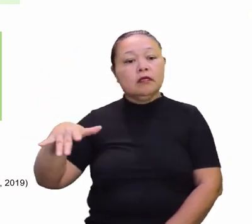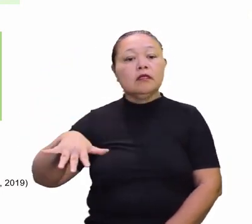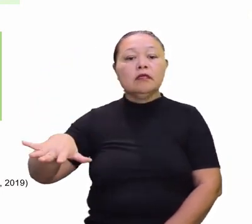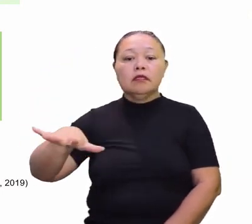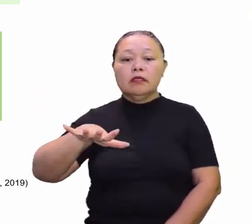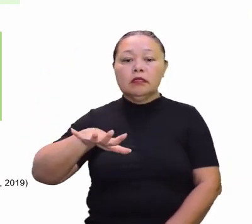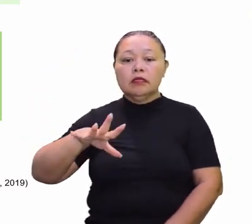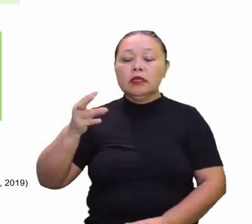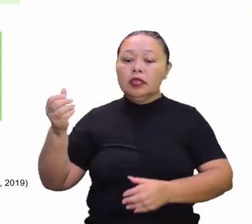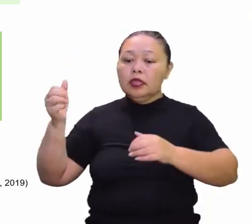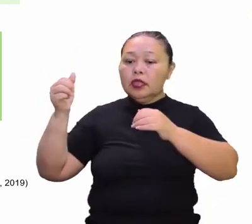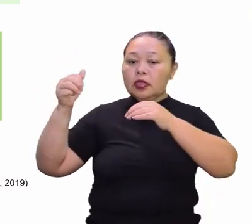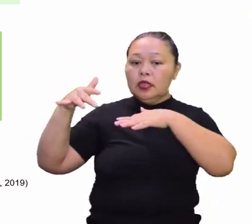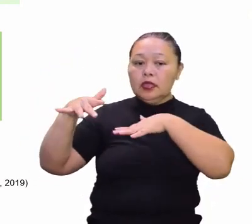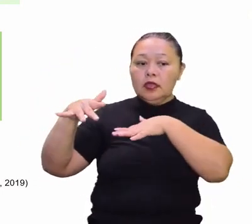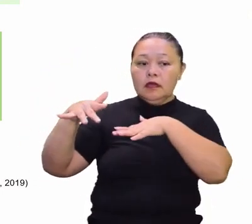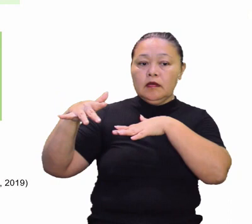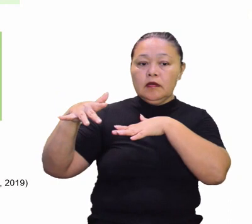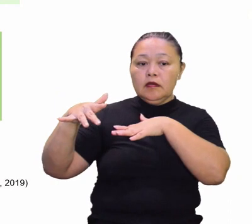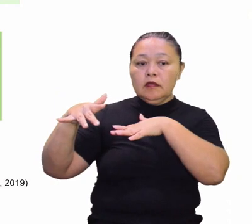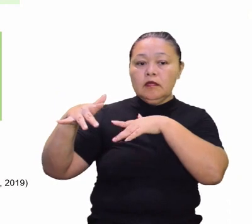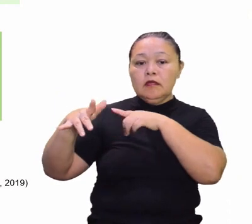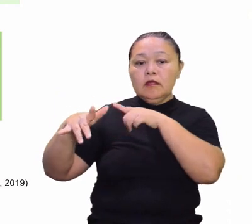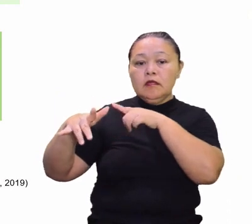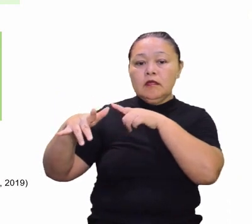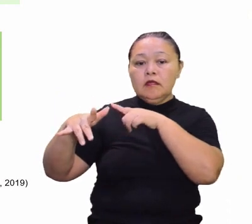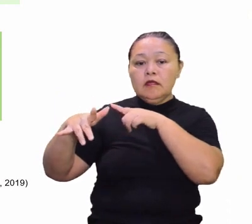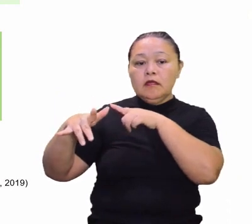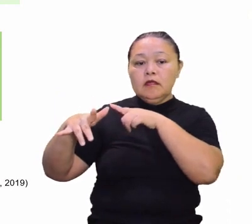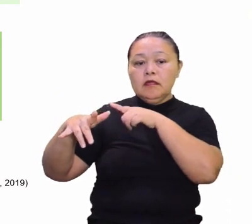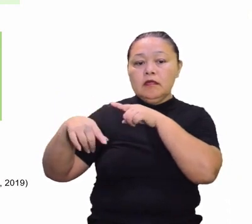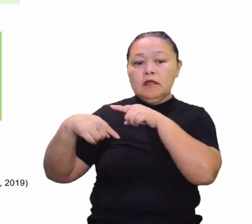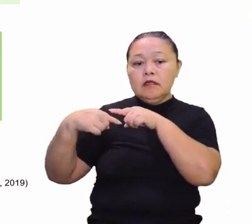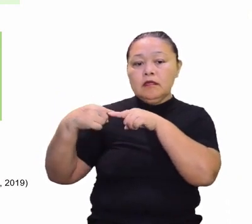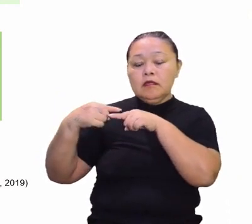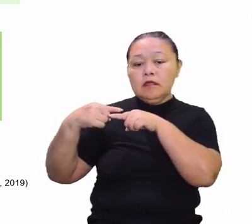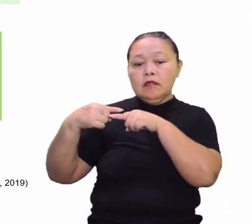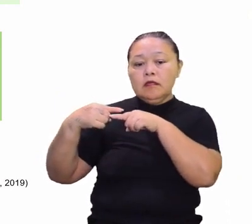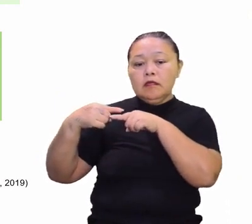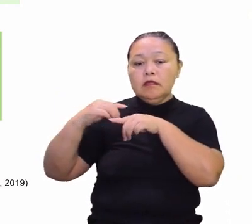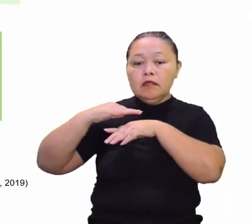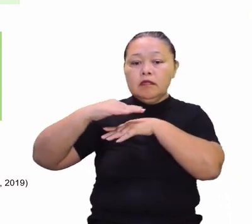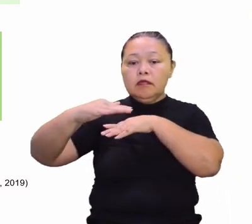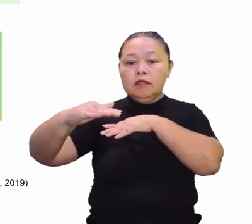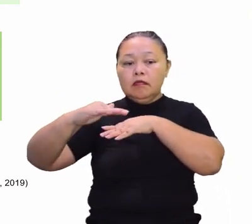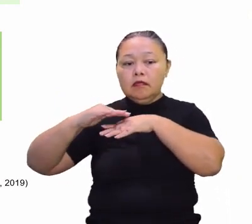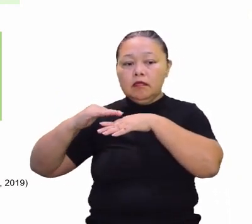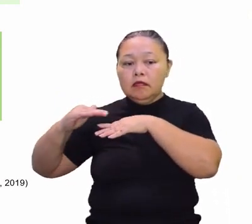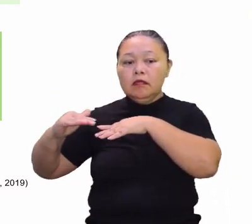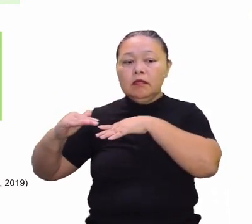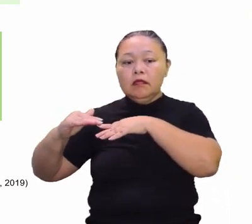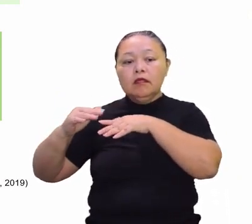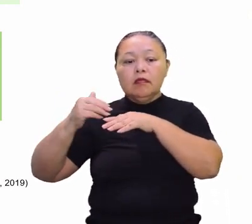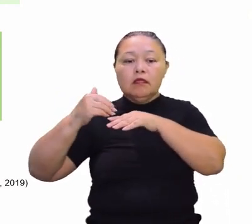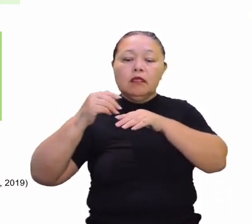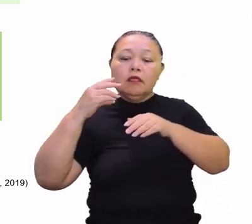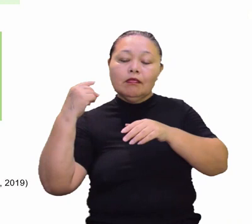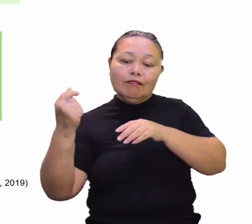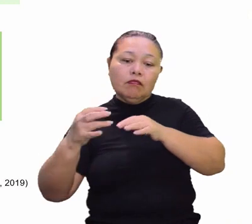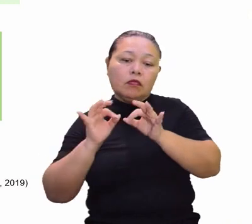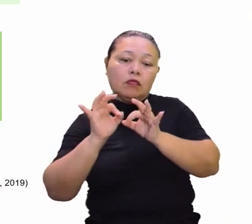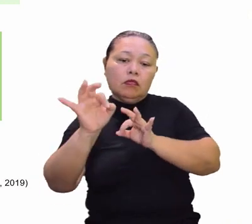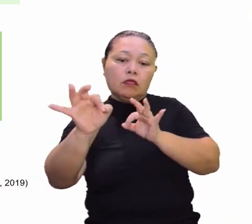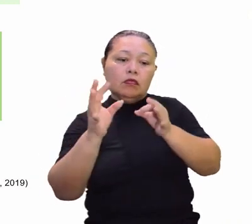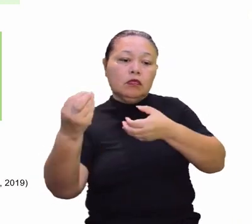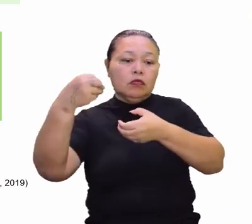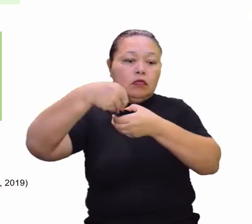uma zona de deposição, ela é resultando ó, de uma ampla superfície plana que se estende por